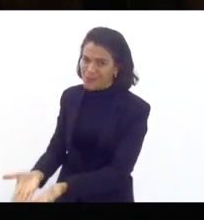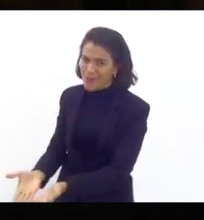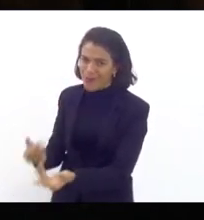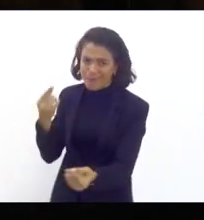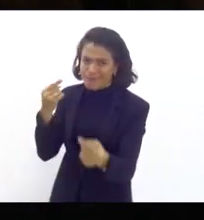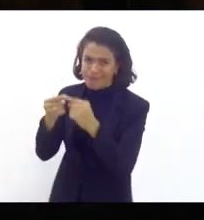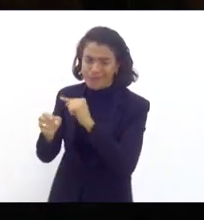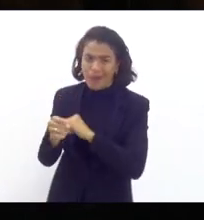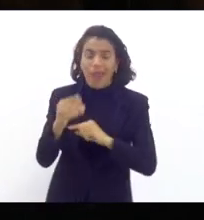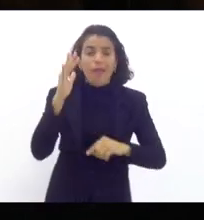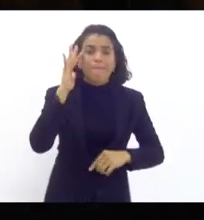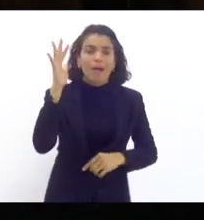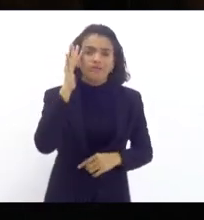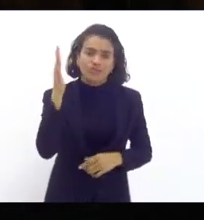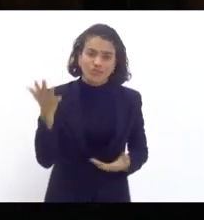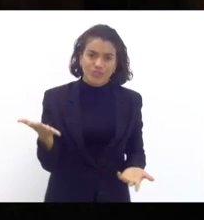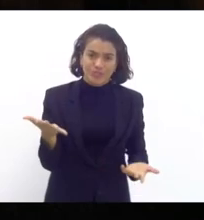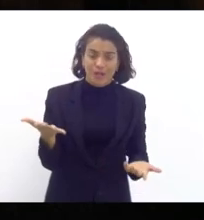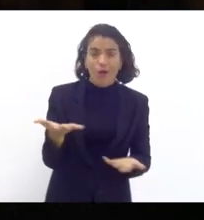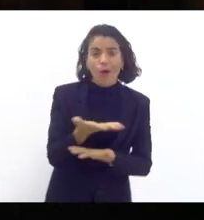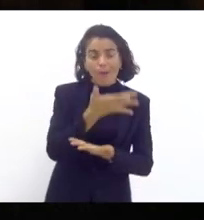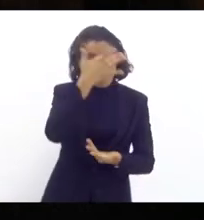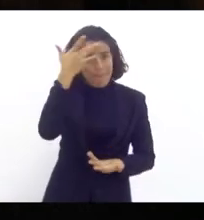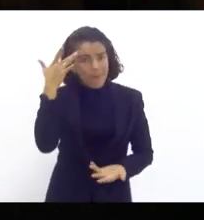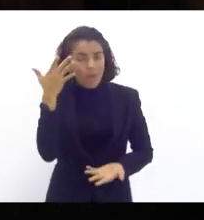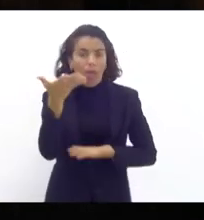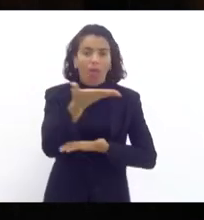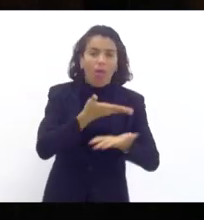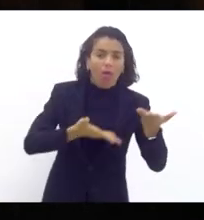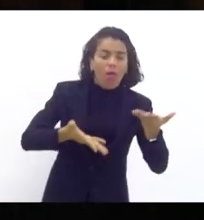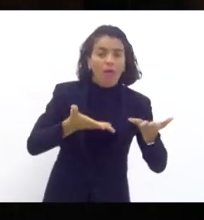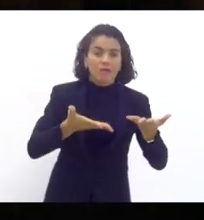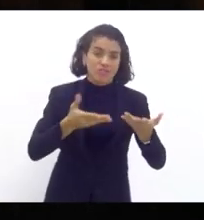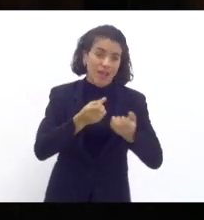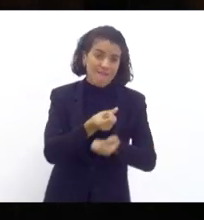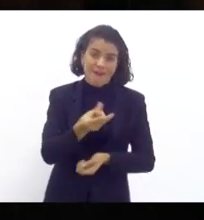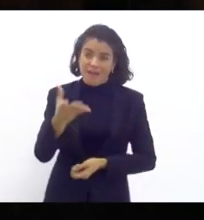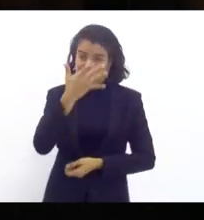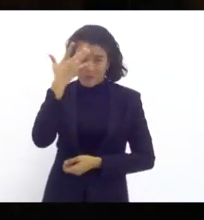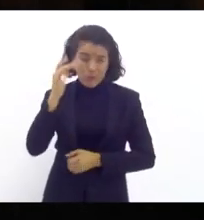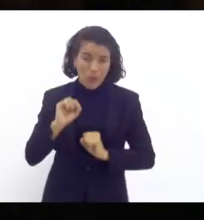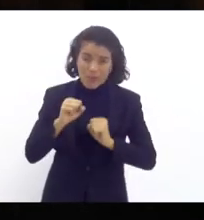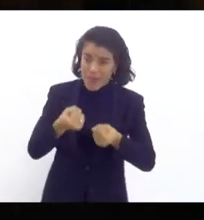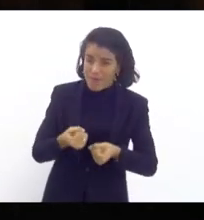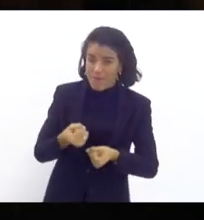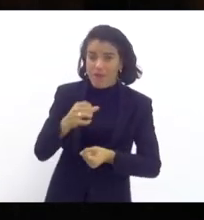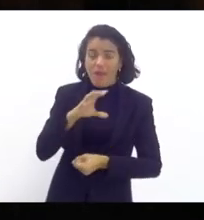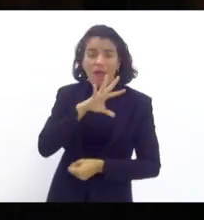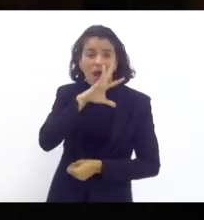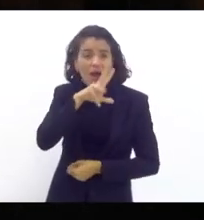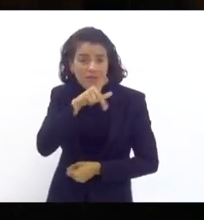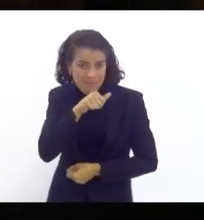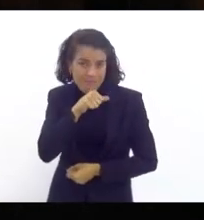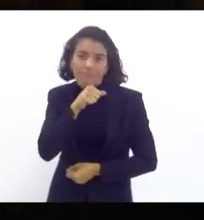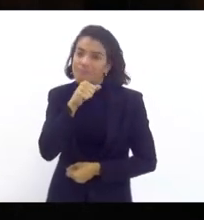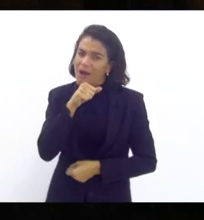tivesse falado, já teríamos hoje diversas pessoas que defendem a causa